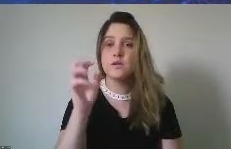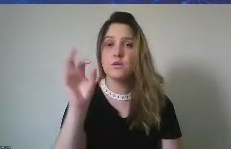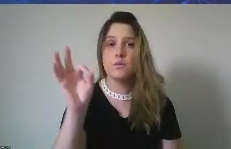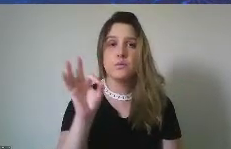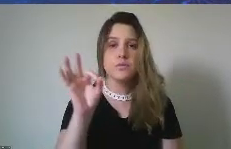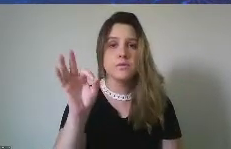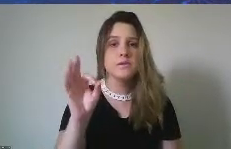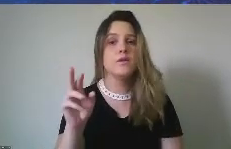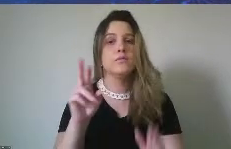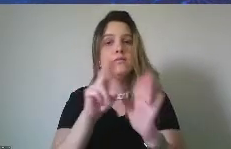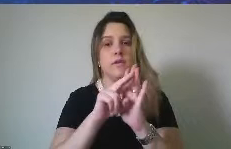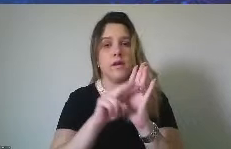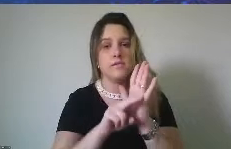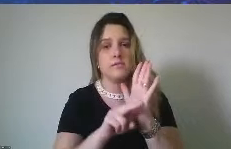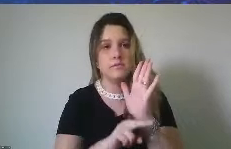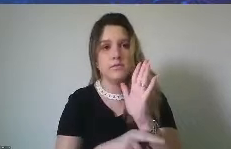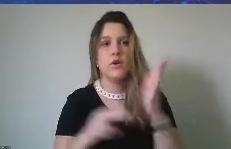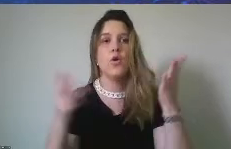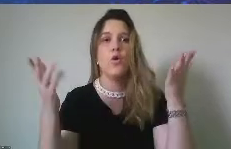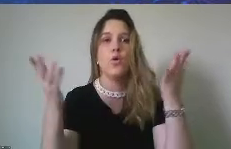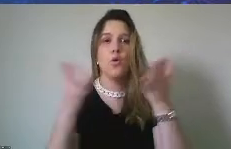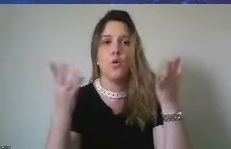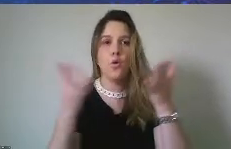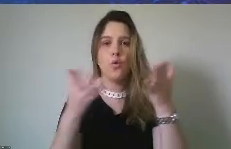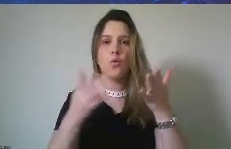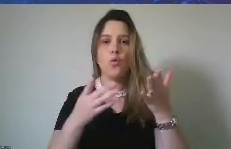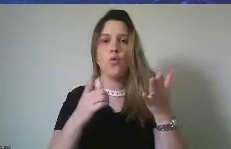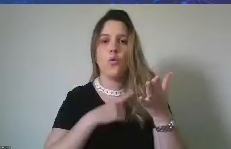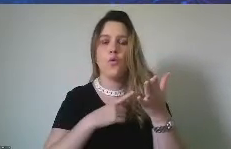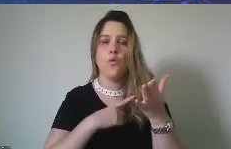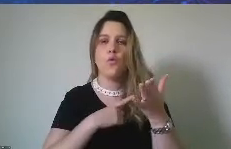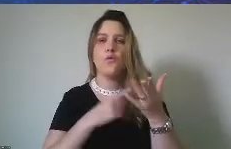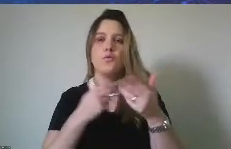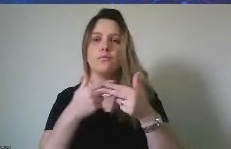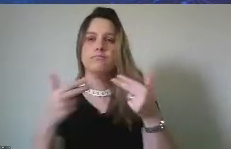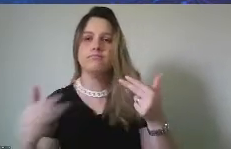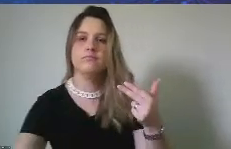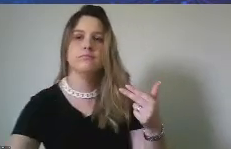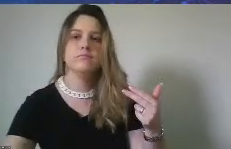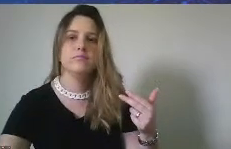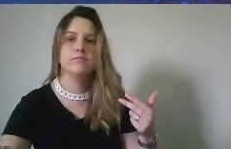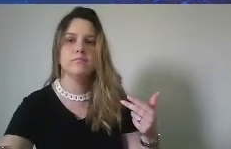Hoje representam só 36% ao final de 22